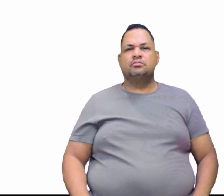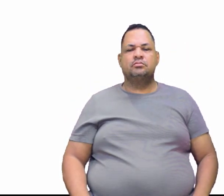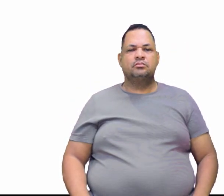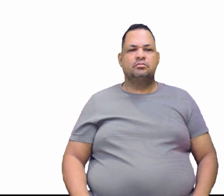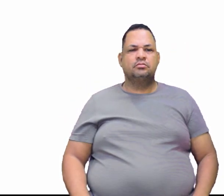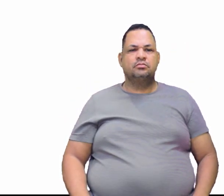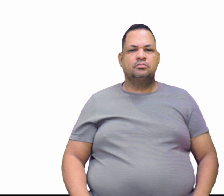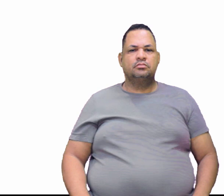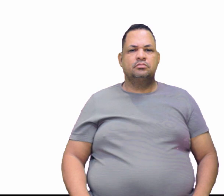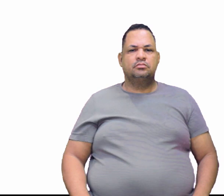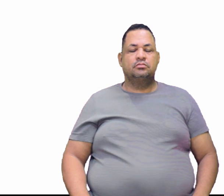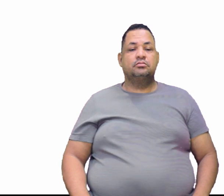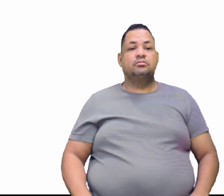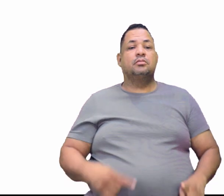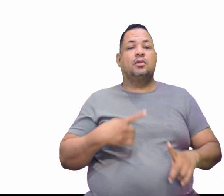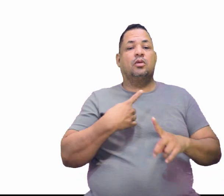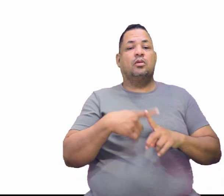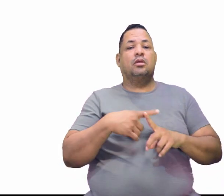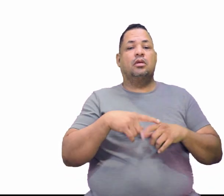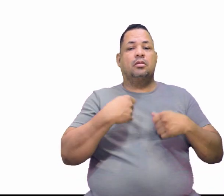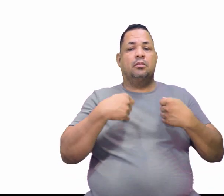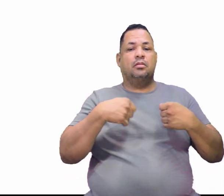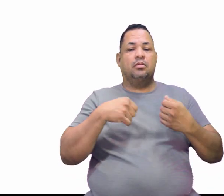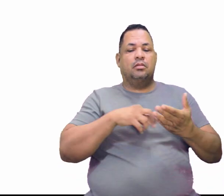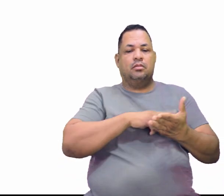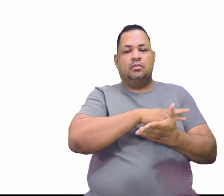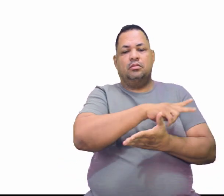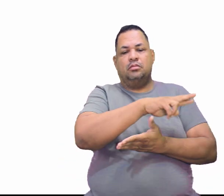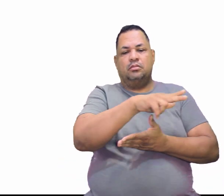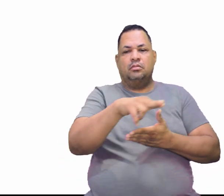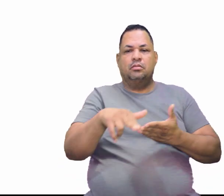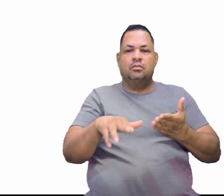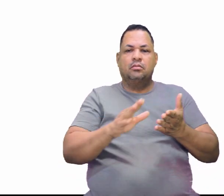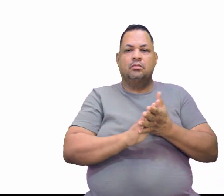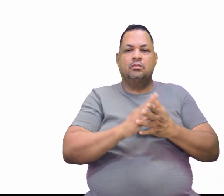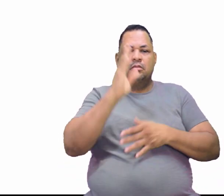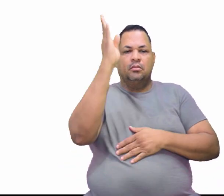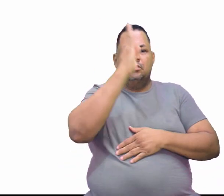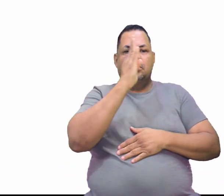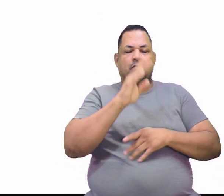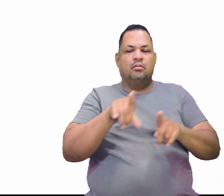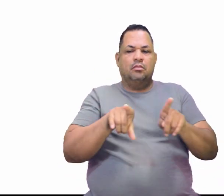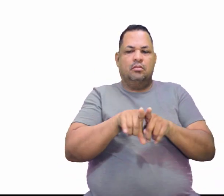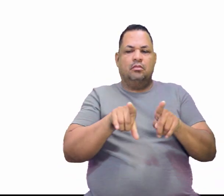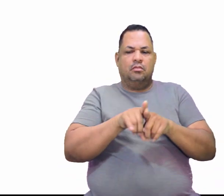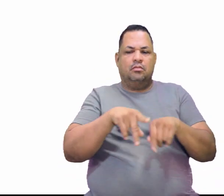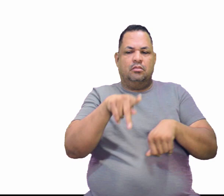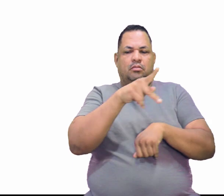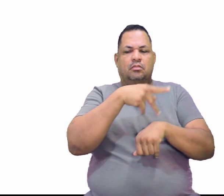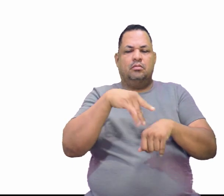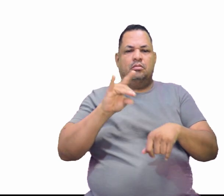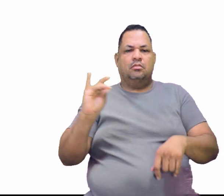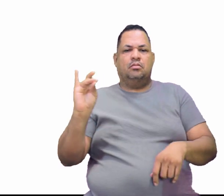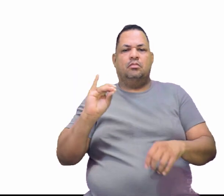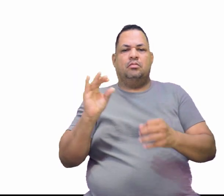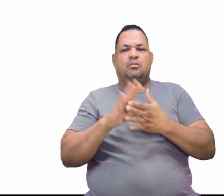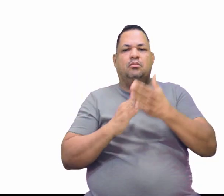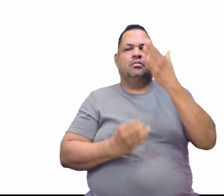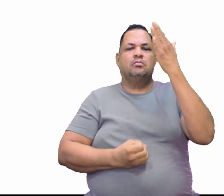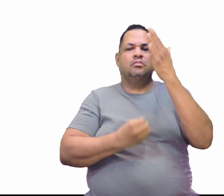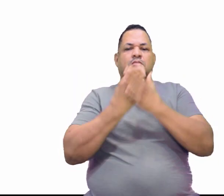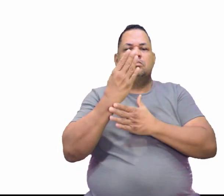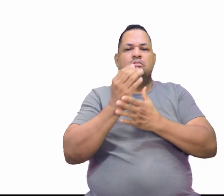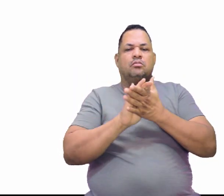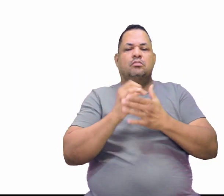em função da necessidade diversa, tanto do Brasil como quanto da Bolívia, foi